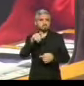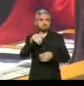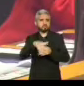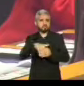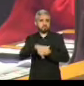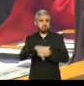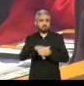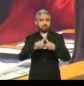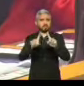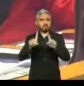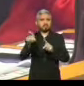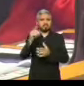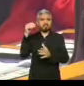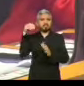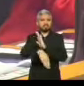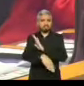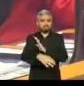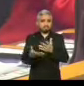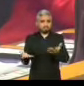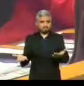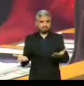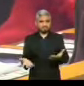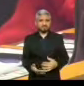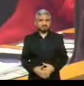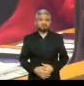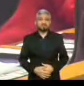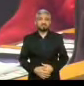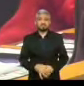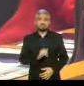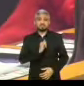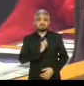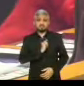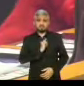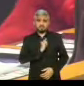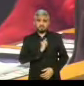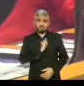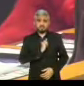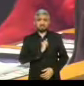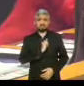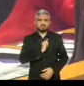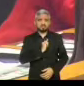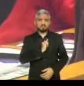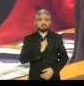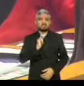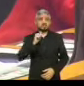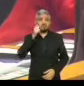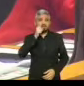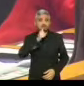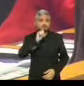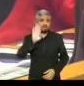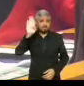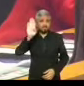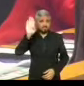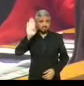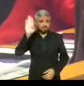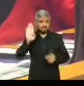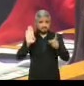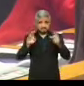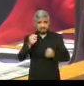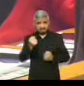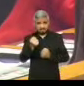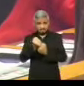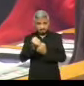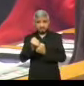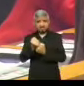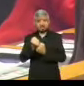um fracasso nas urnas. A gente vê que Imperatriz... teve muita a candidata de Imperatriz que foi apoiada, que não